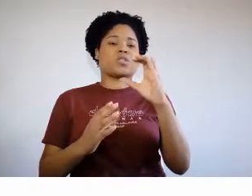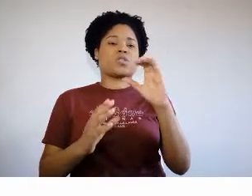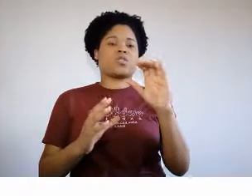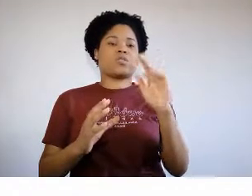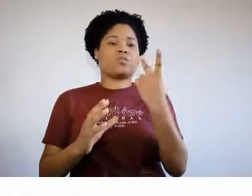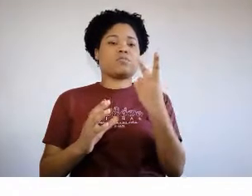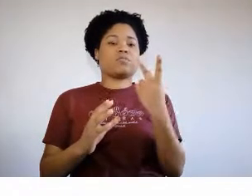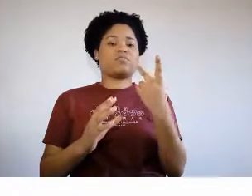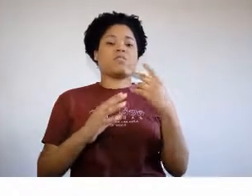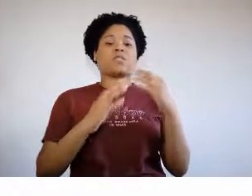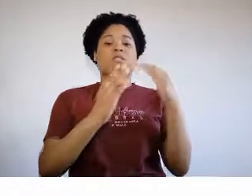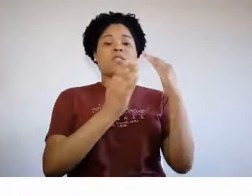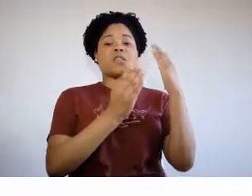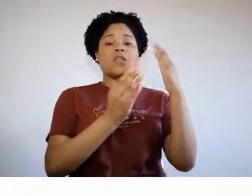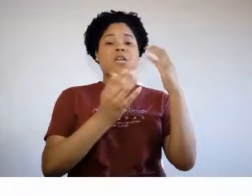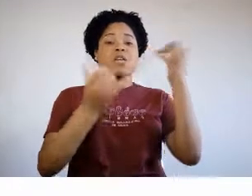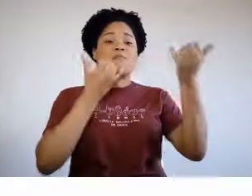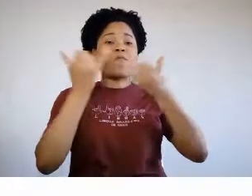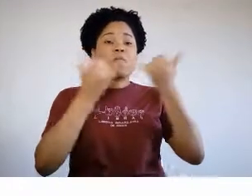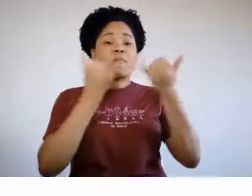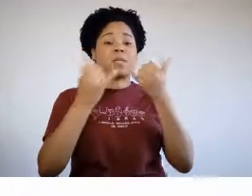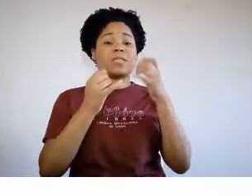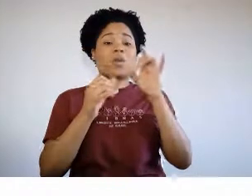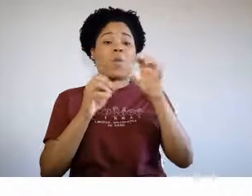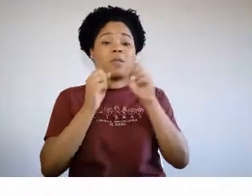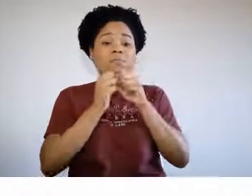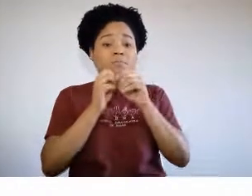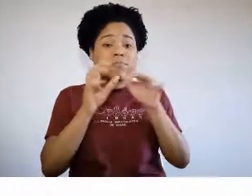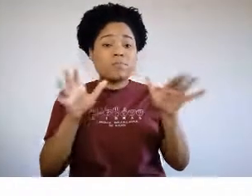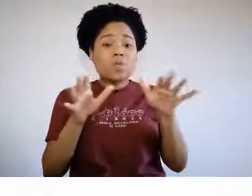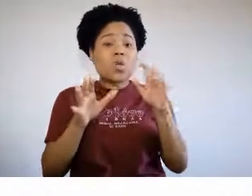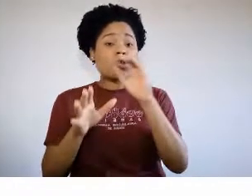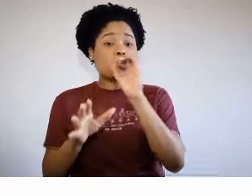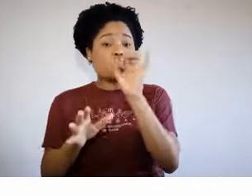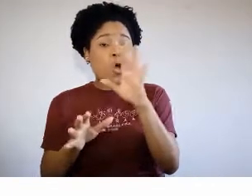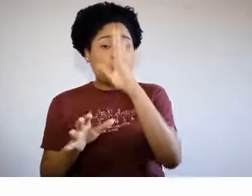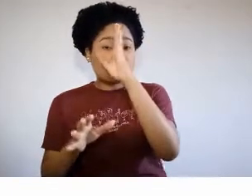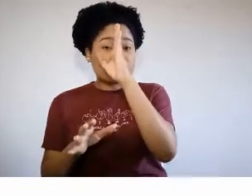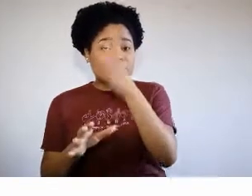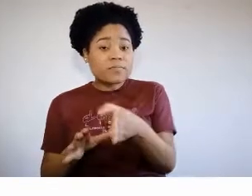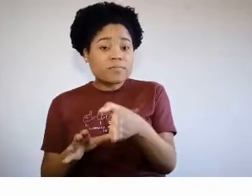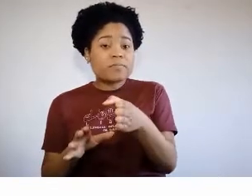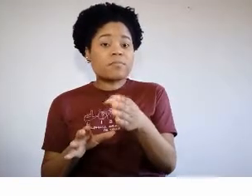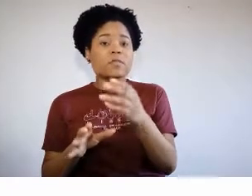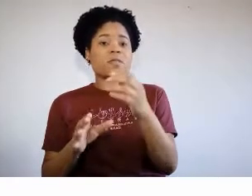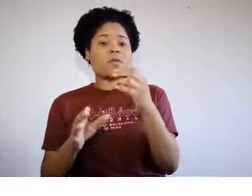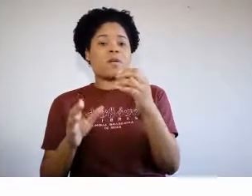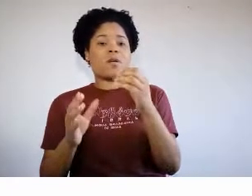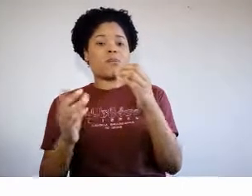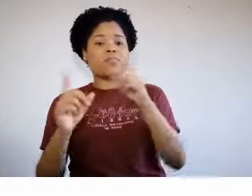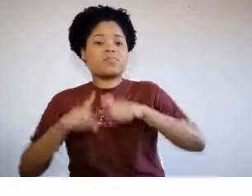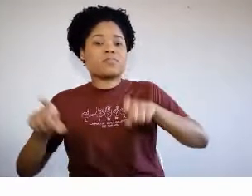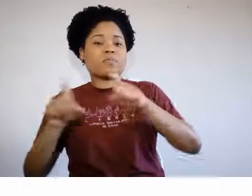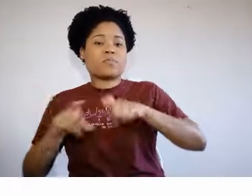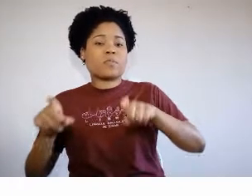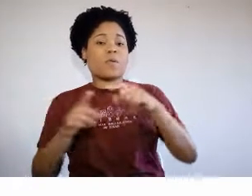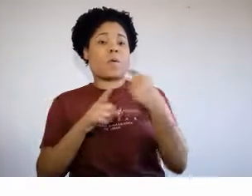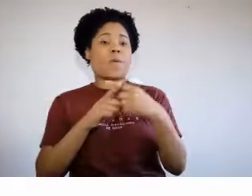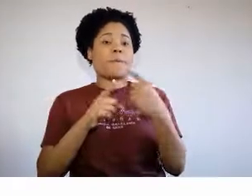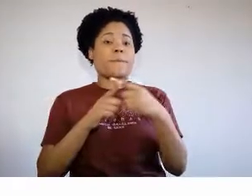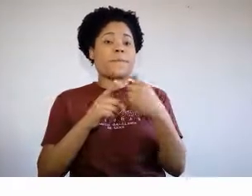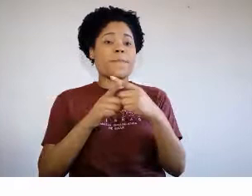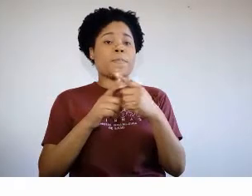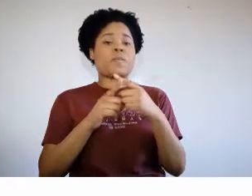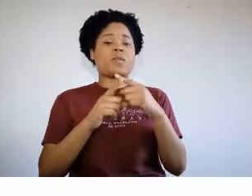vindos do computador de origem somente são repassados ao computador de destino. Isso porque os